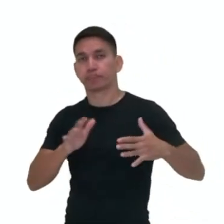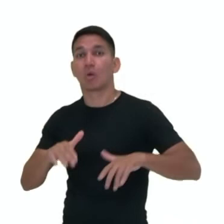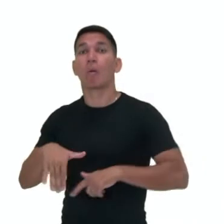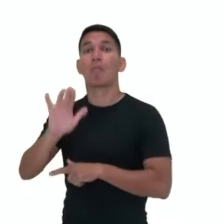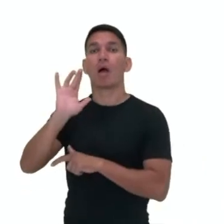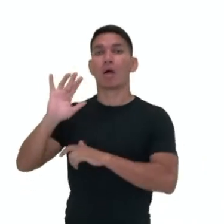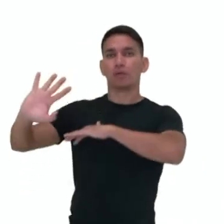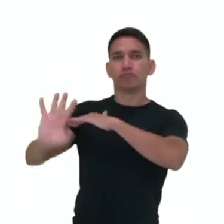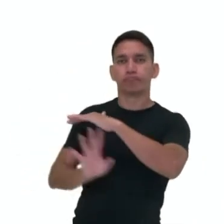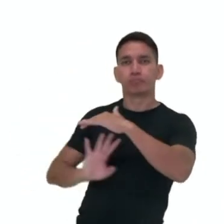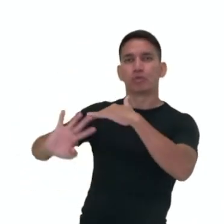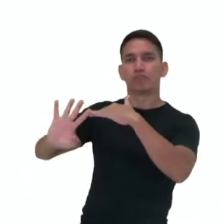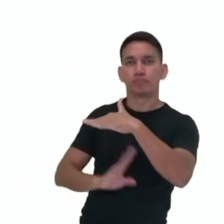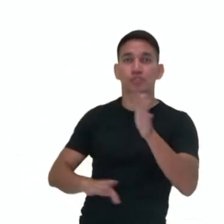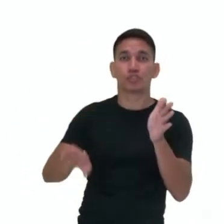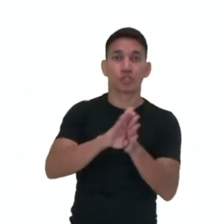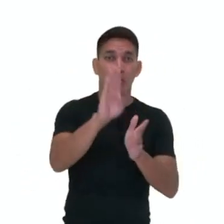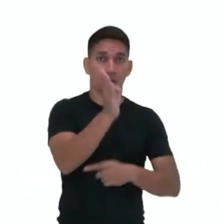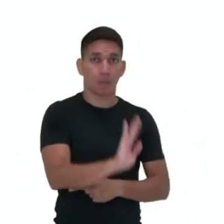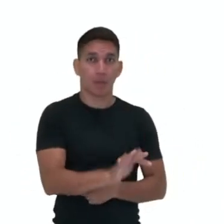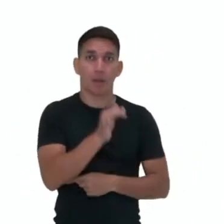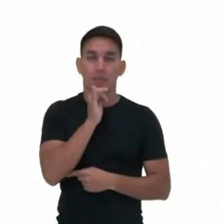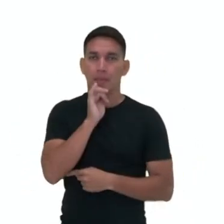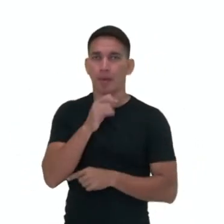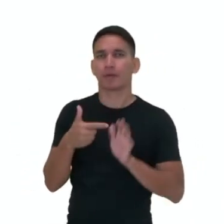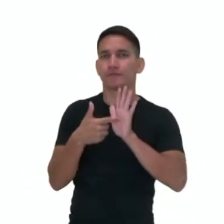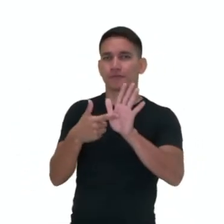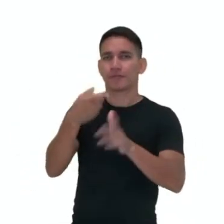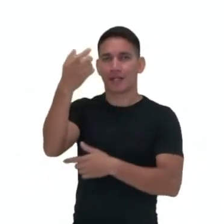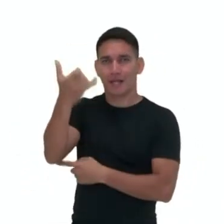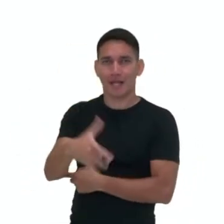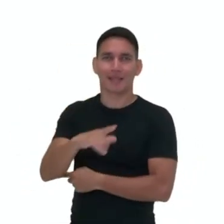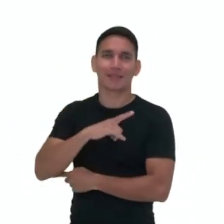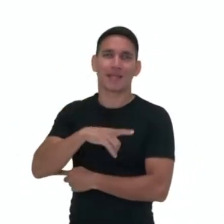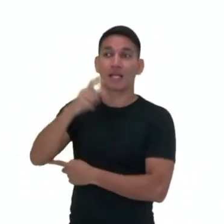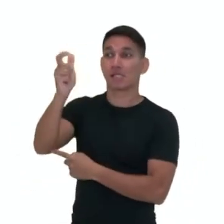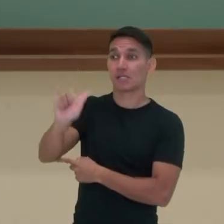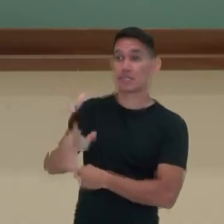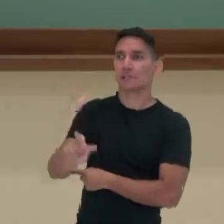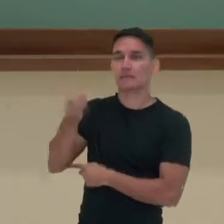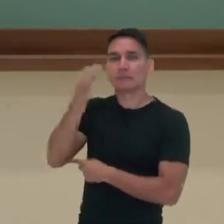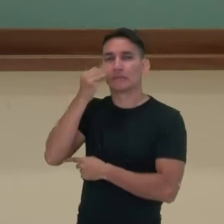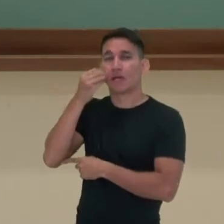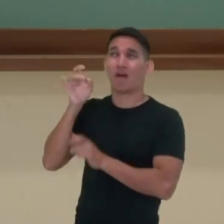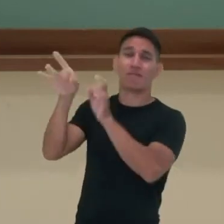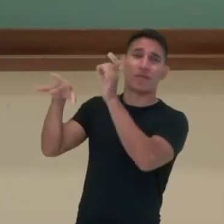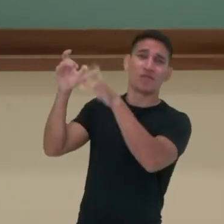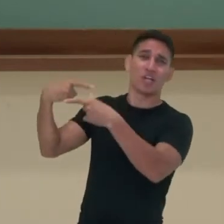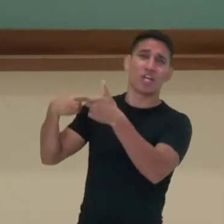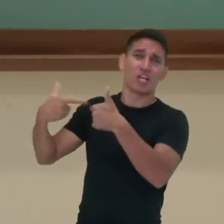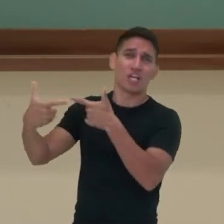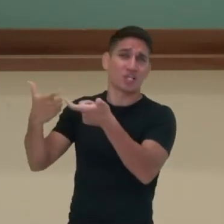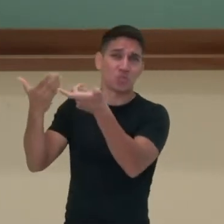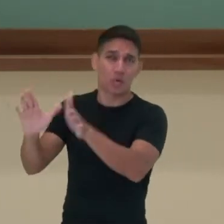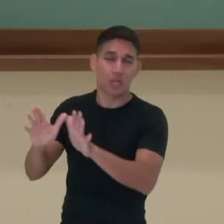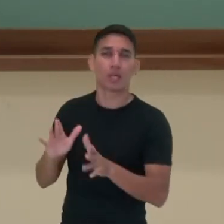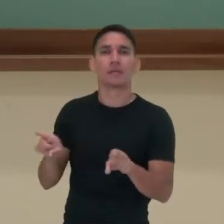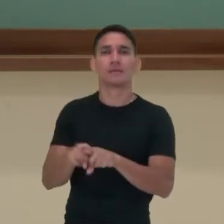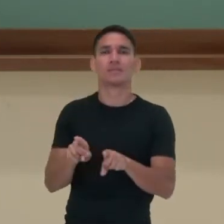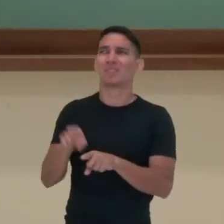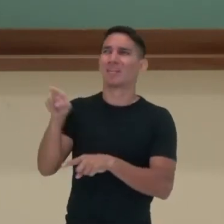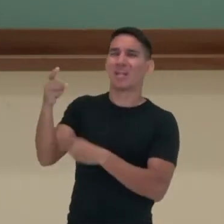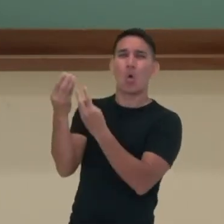estrangeiros para o Brasil, como, por exemplo, citamos aqui os italianos, né? Fugindo da guerra, fugindo de uma baixa qualidade de vida